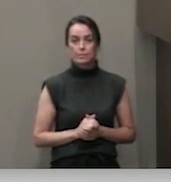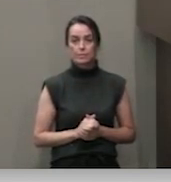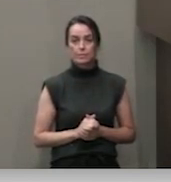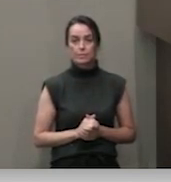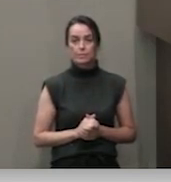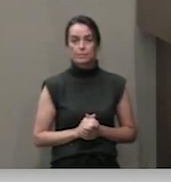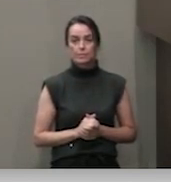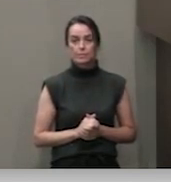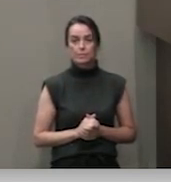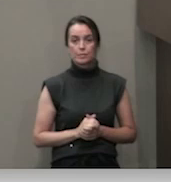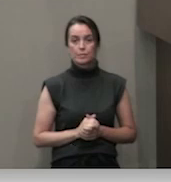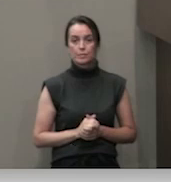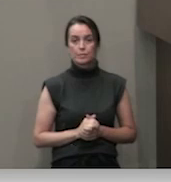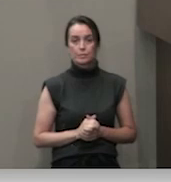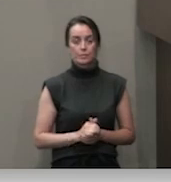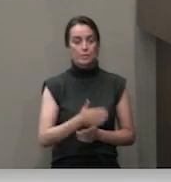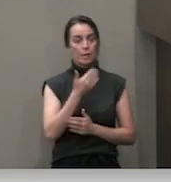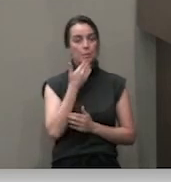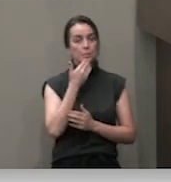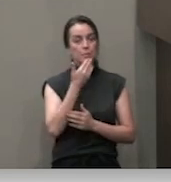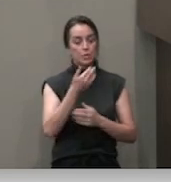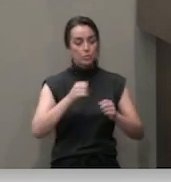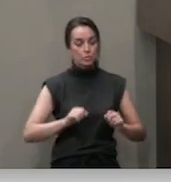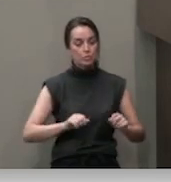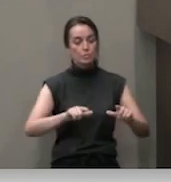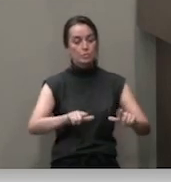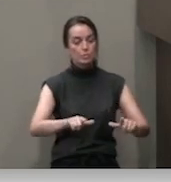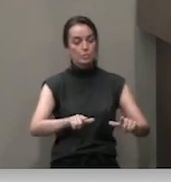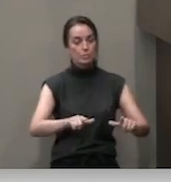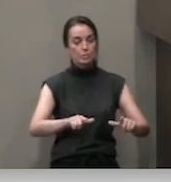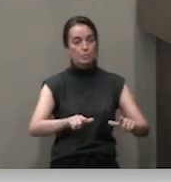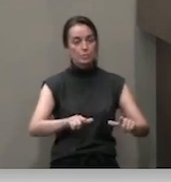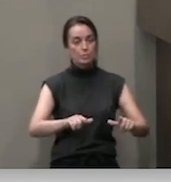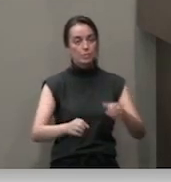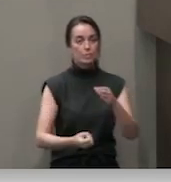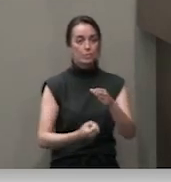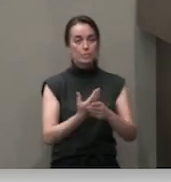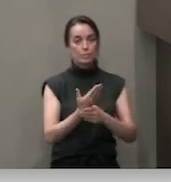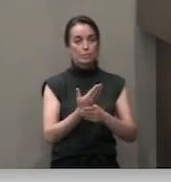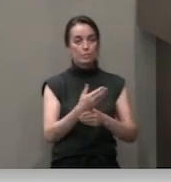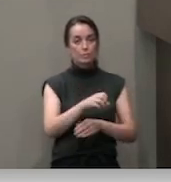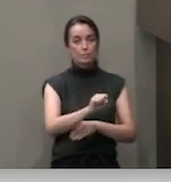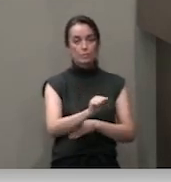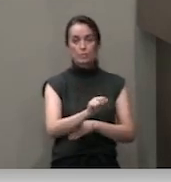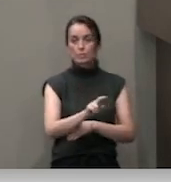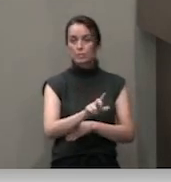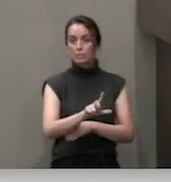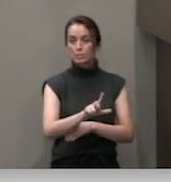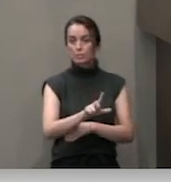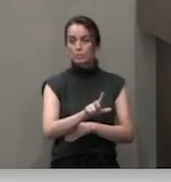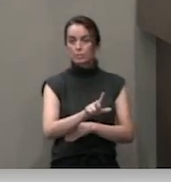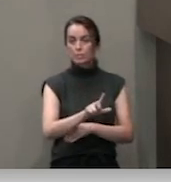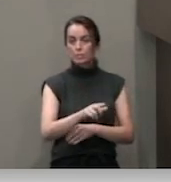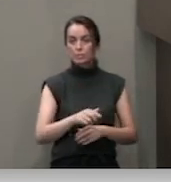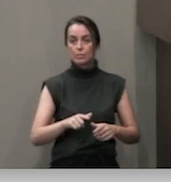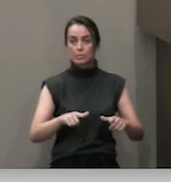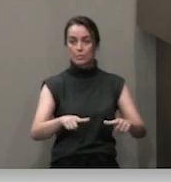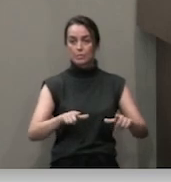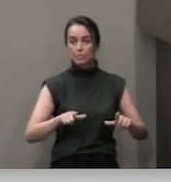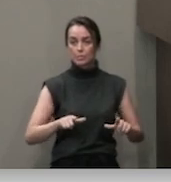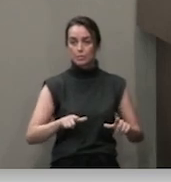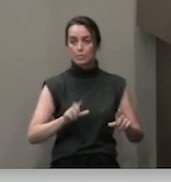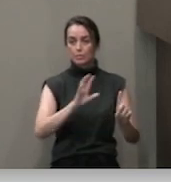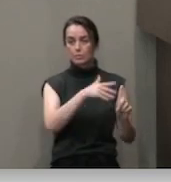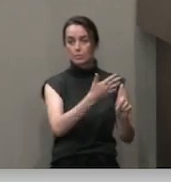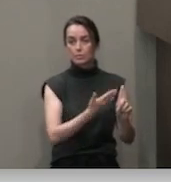2024 requerimento de concessão de distinção honra o mérito a autoria do vereador saú espinelli requer a concessão de distinção honra